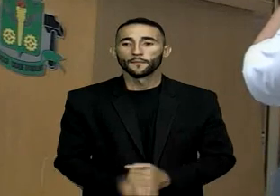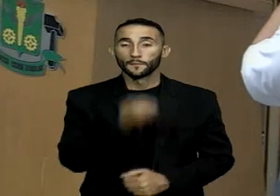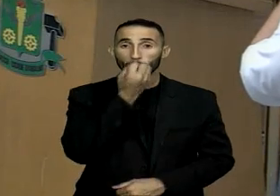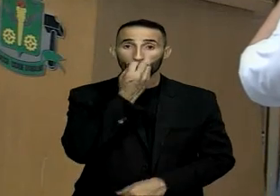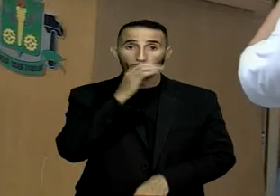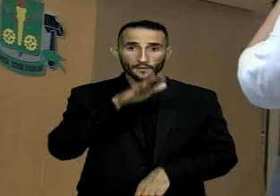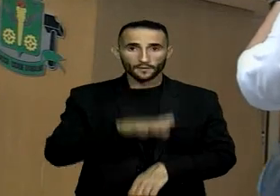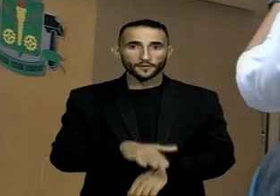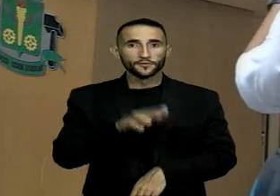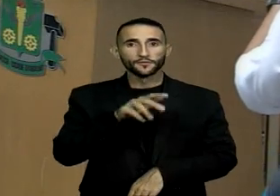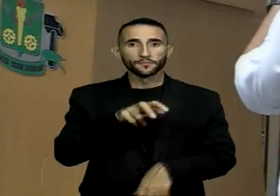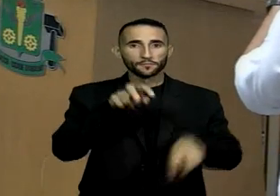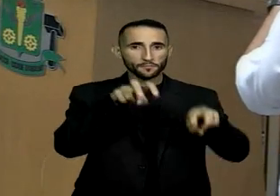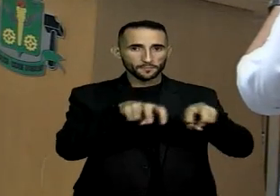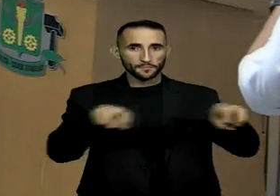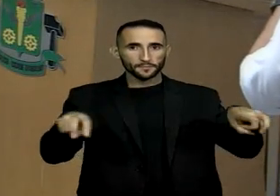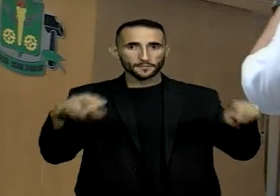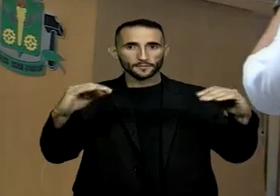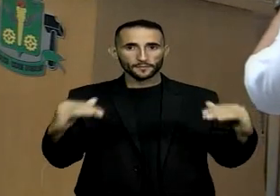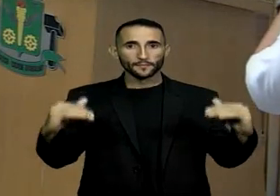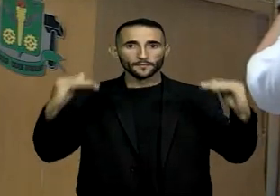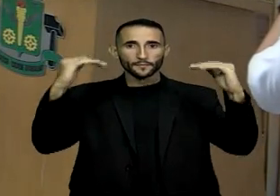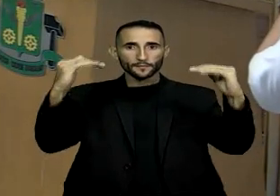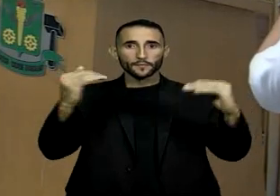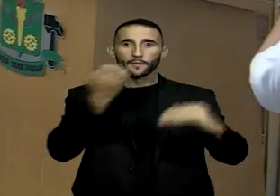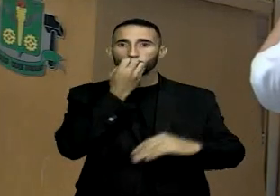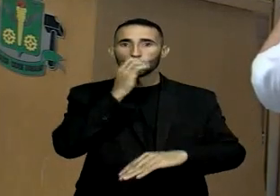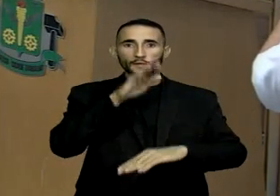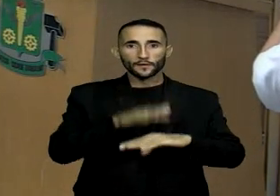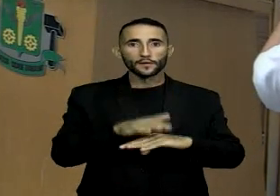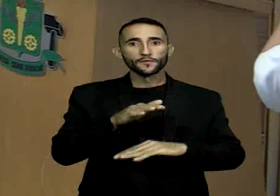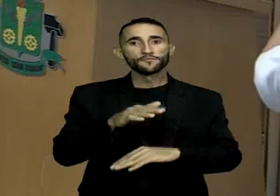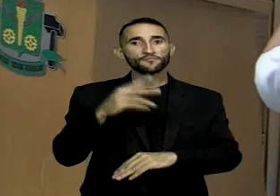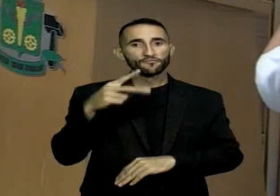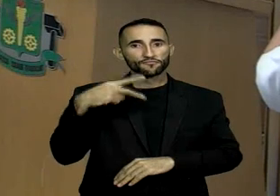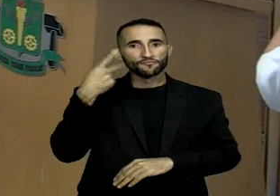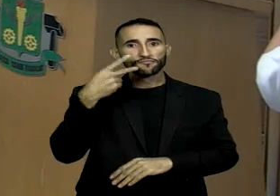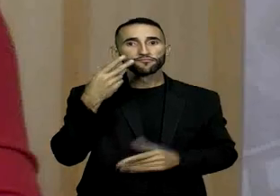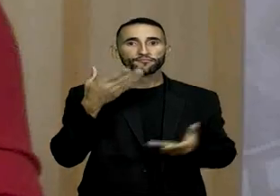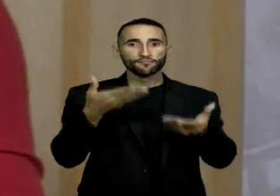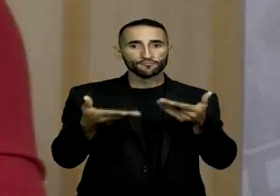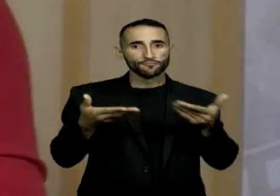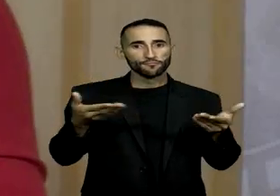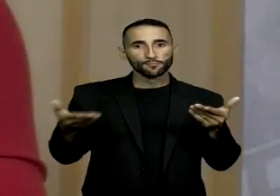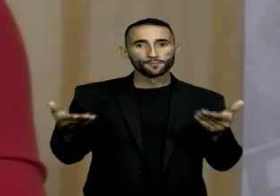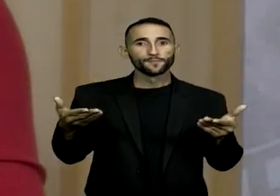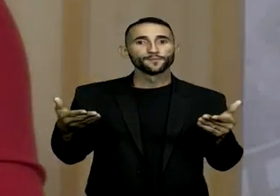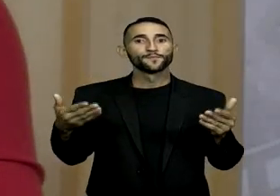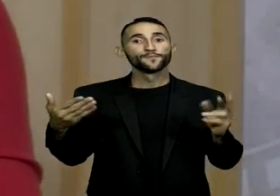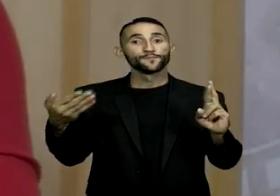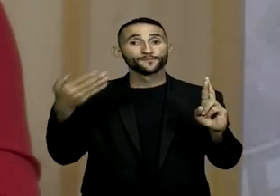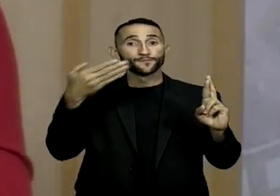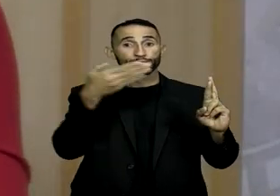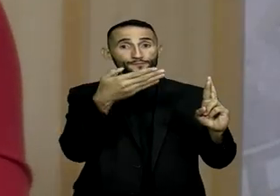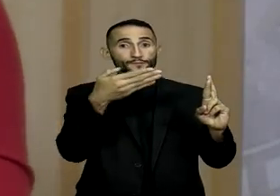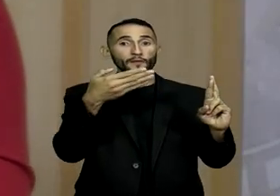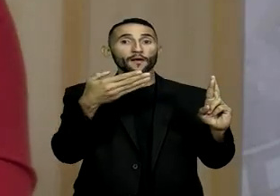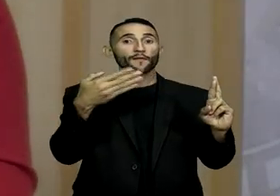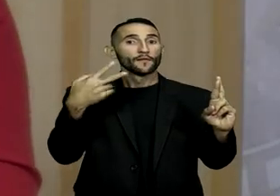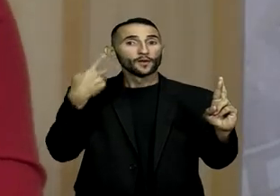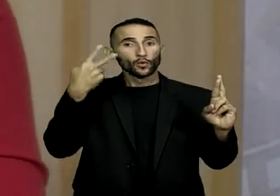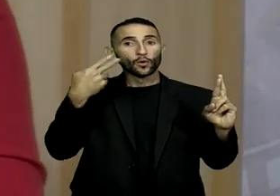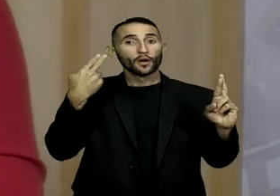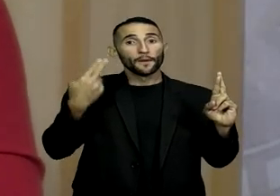Boa tarde, mesa diretora. Boa tarde aqui aos nobres pares vereadores. Em nome da nossa vereadora Ana